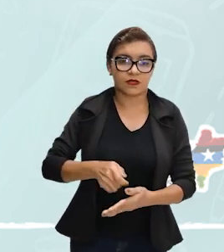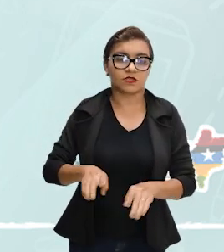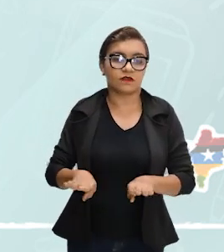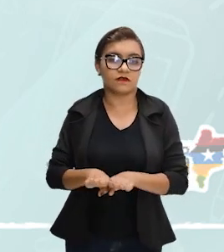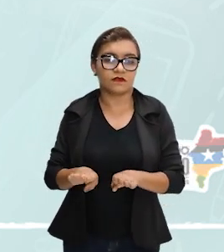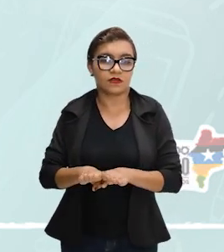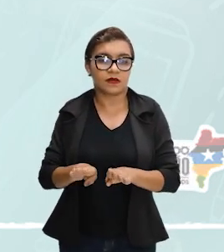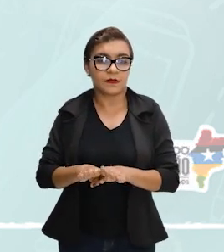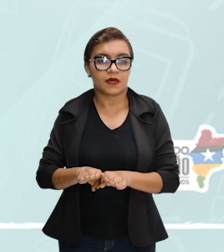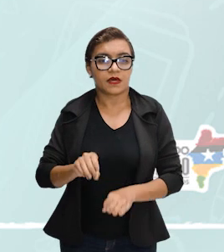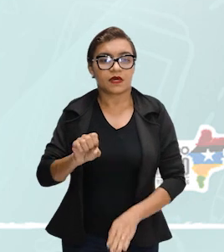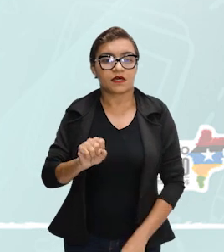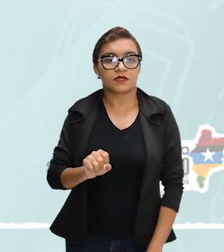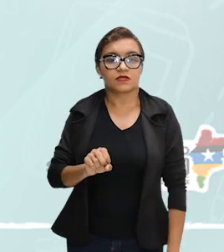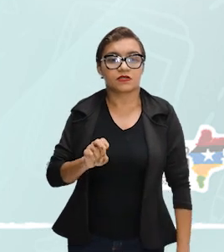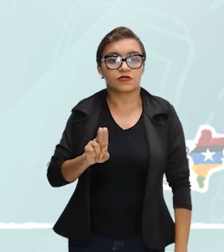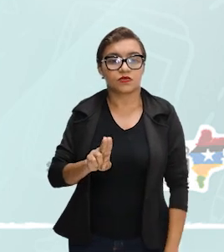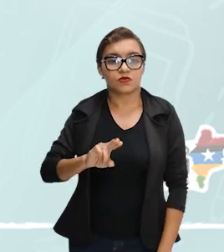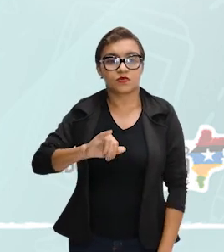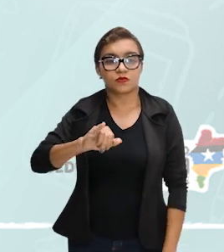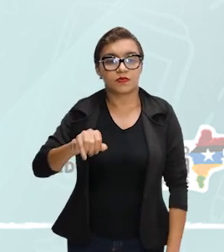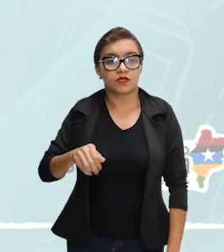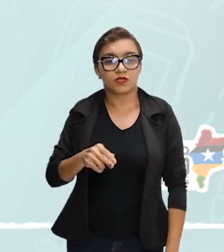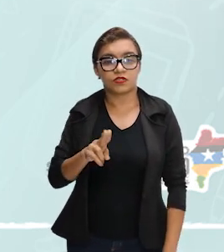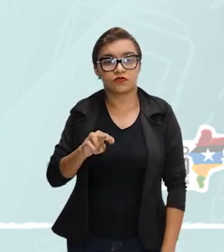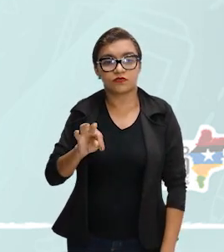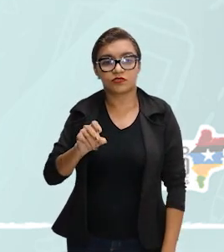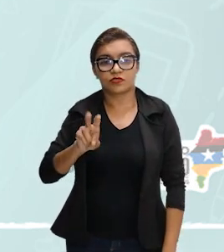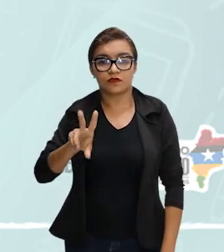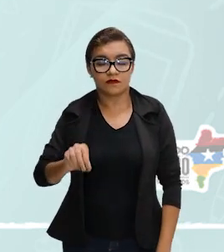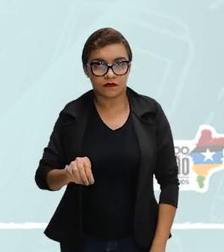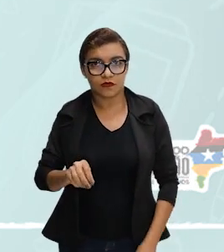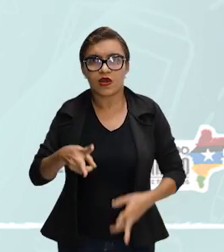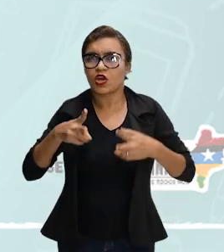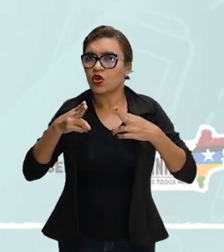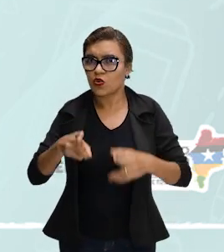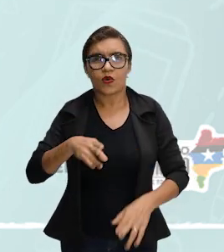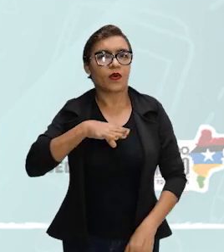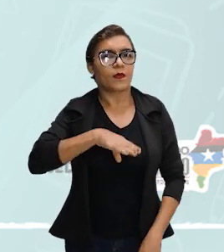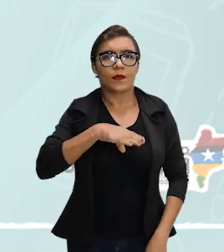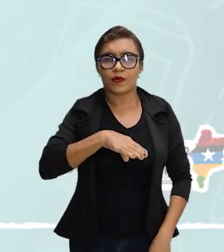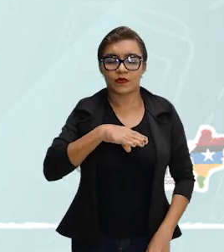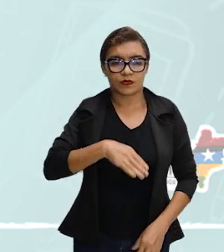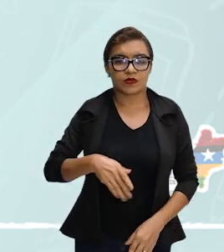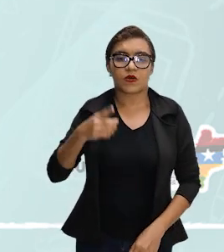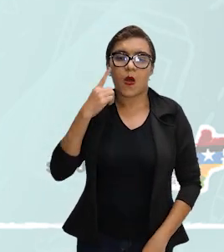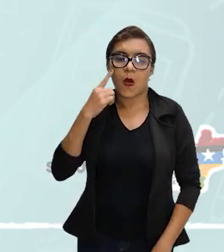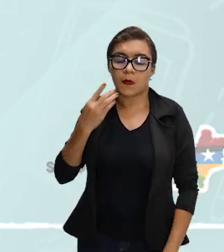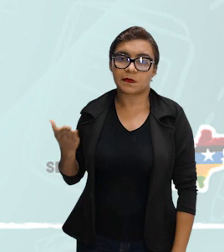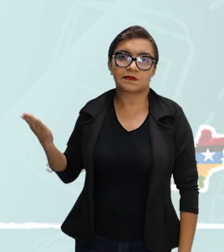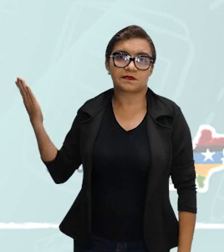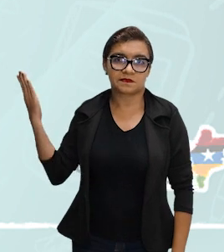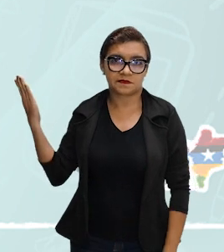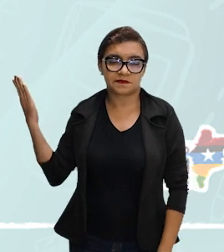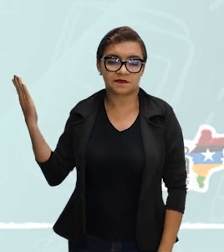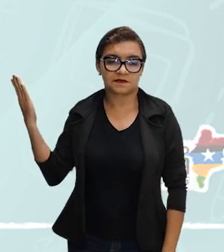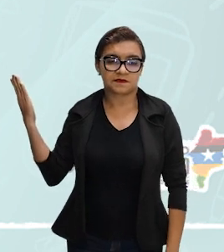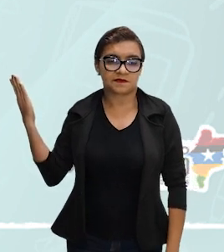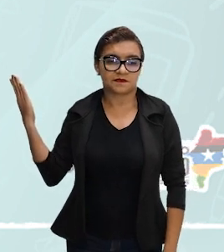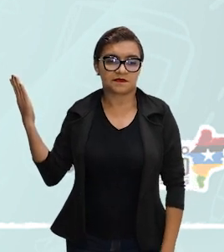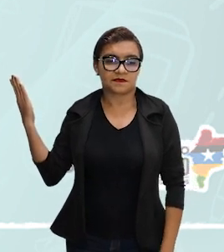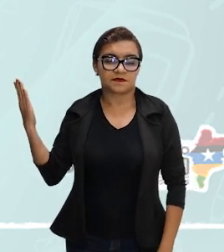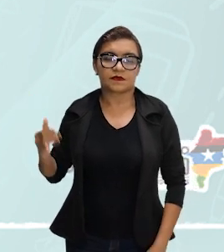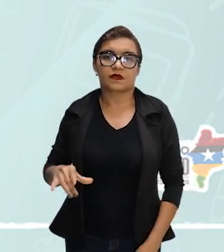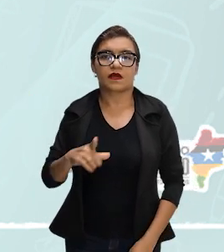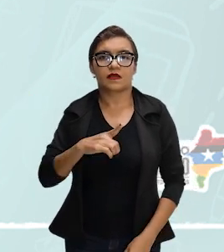mesmos modos verbais da língua portuguesa, não tem mistério, gente. El modo proporciona